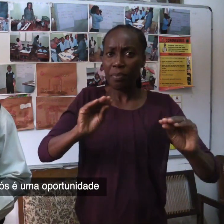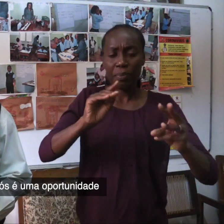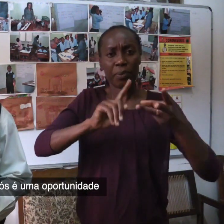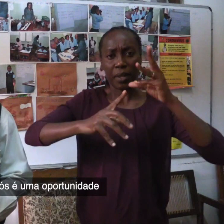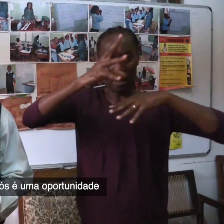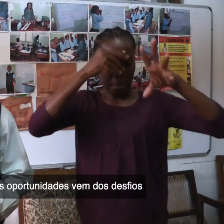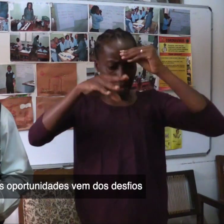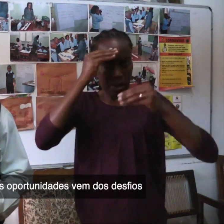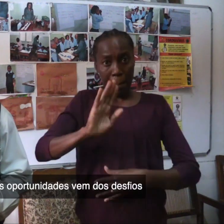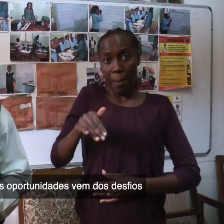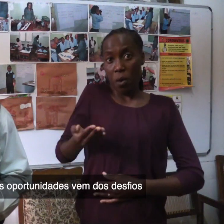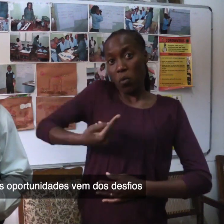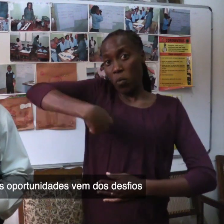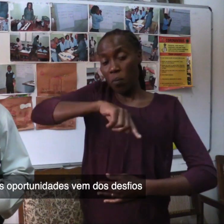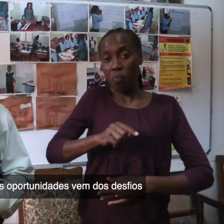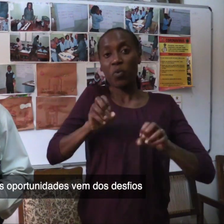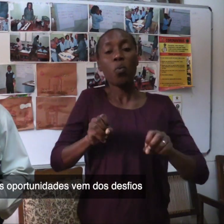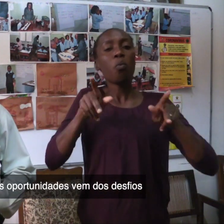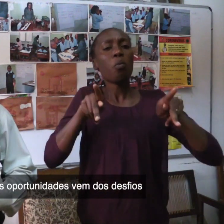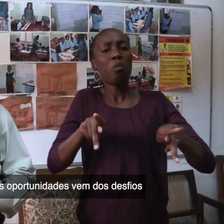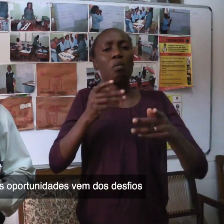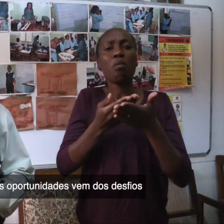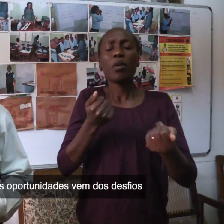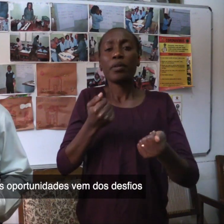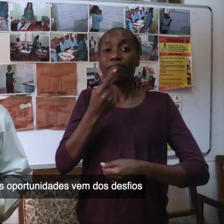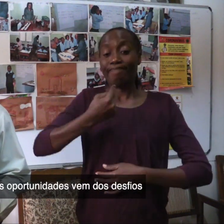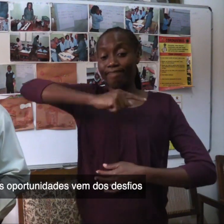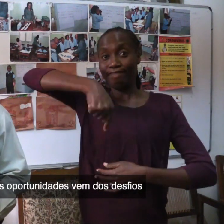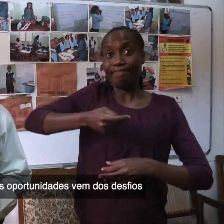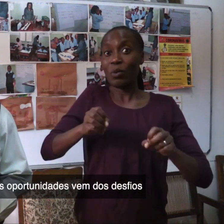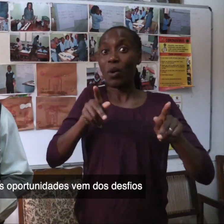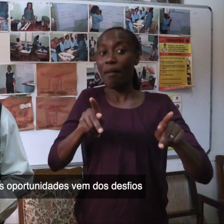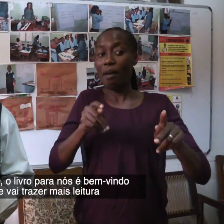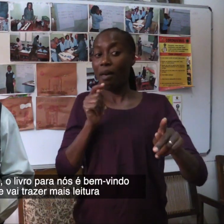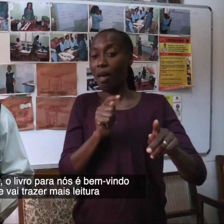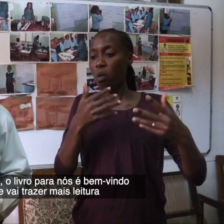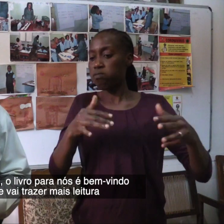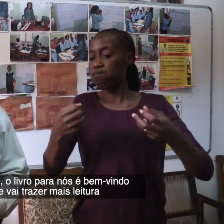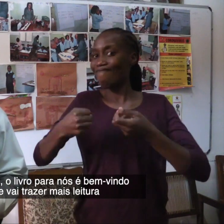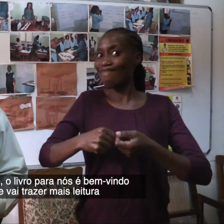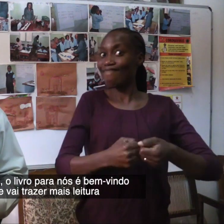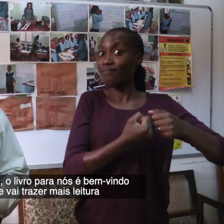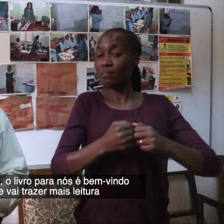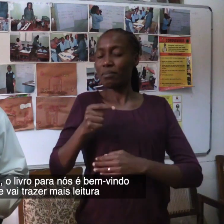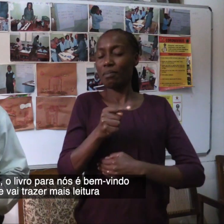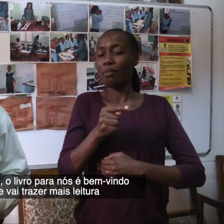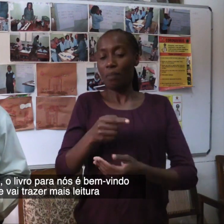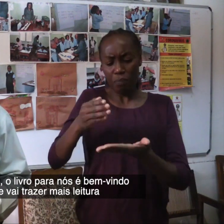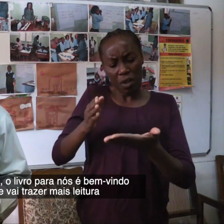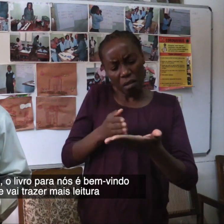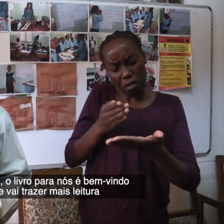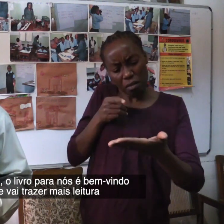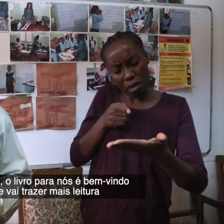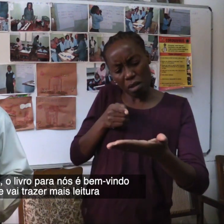oportunidade. Porque as nossas oportunidades vêm dos desafios. Sendo assim, o livro, para